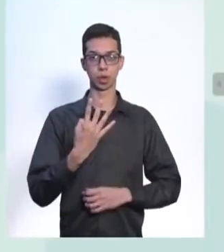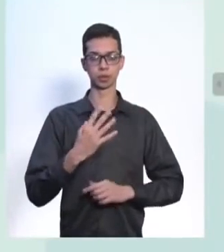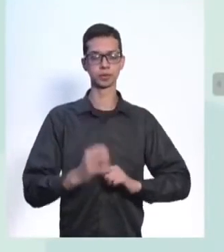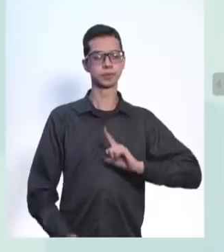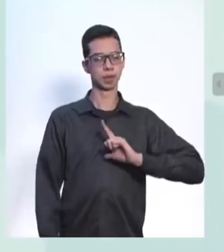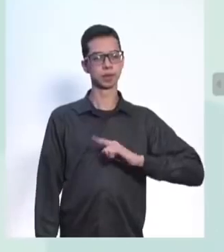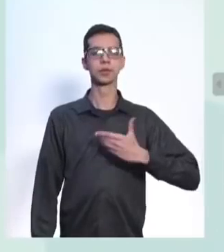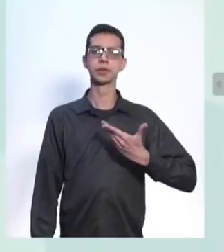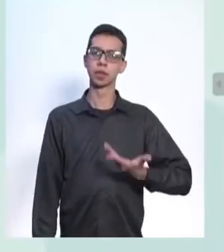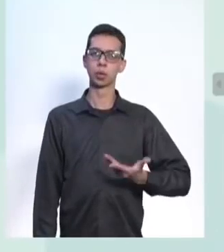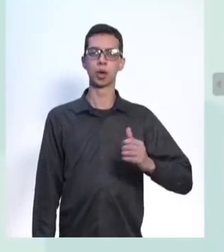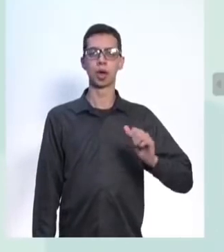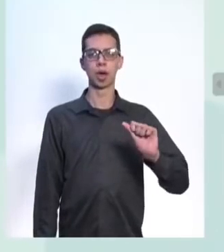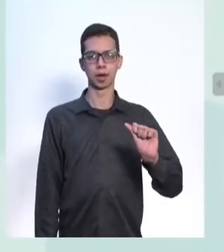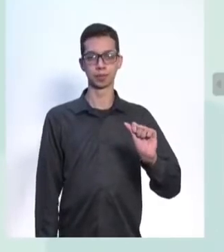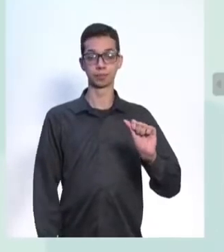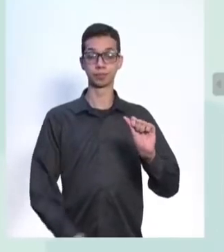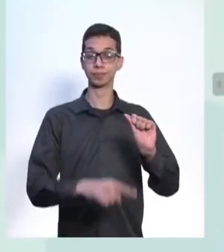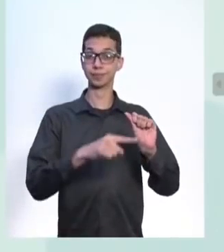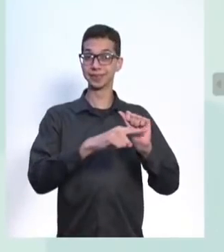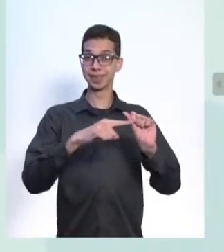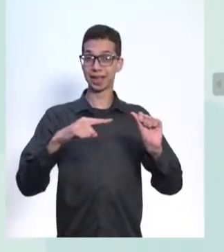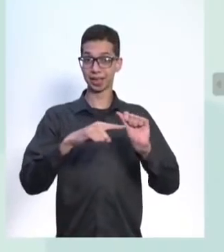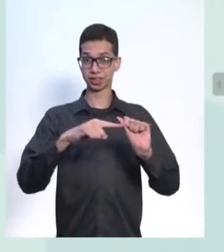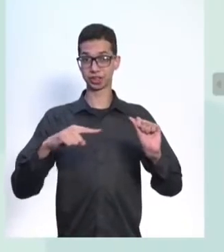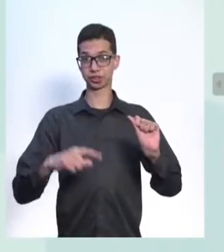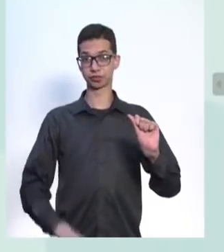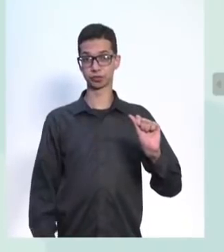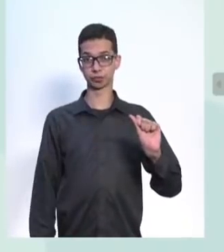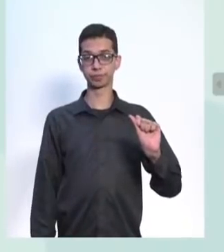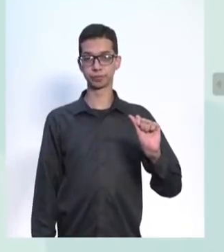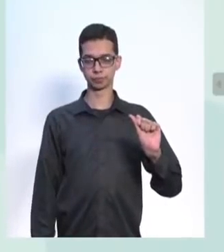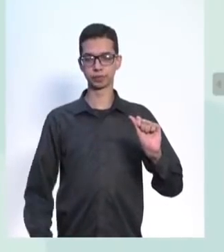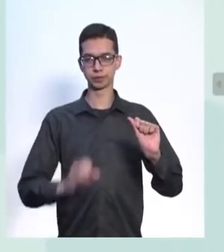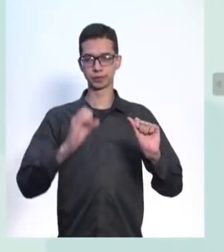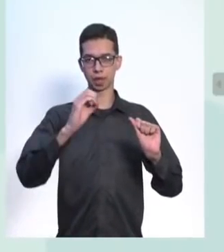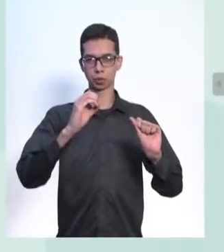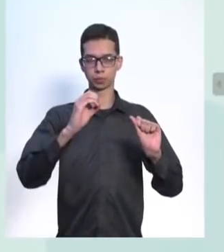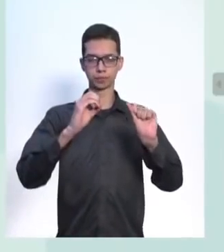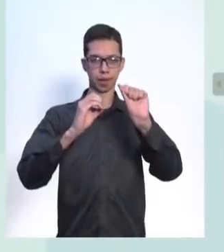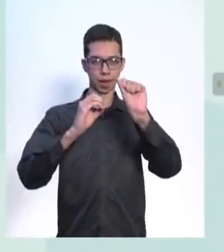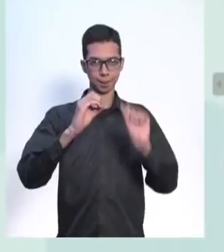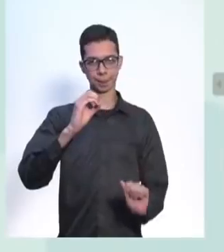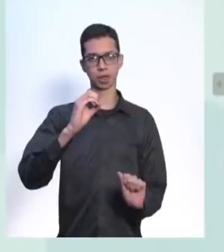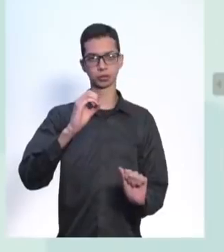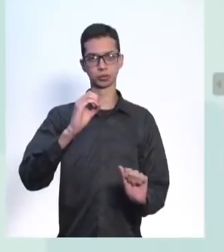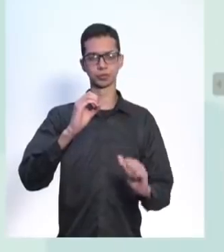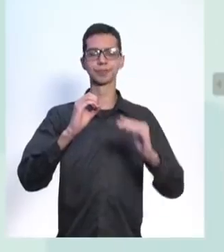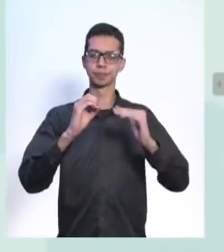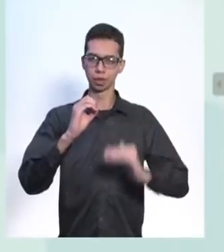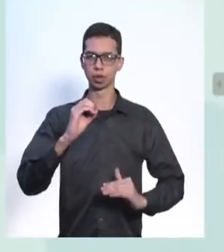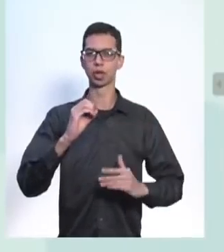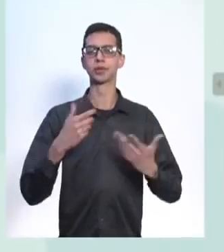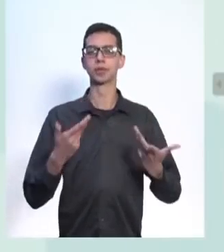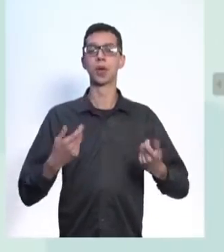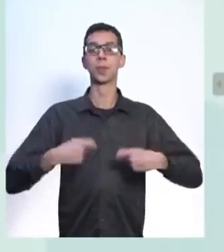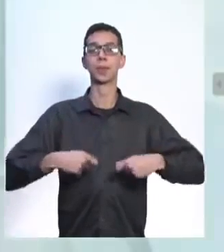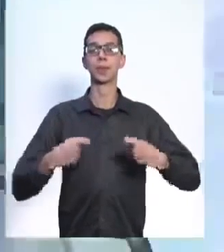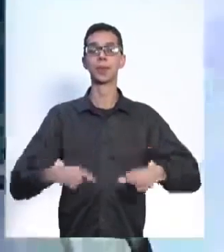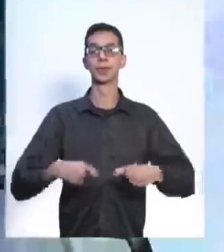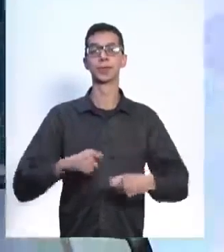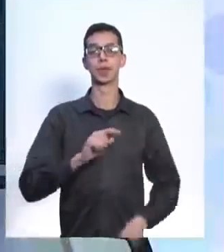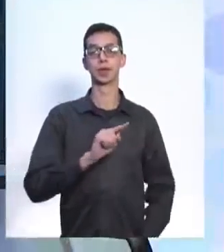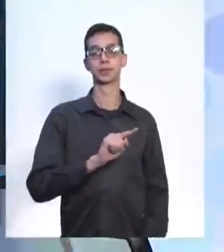um número negativo. Ele é menor do que zero. Portanto, concavidade voltada para baixo.